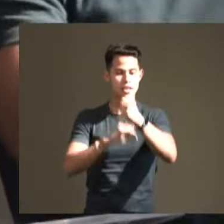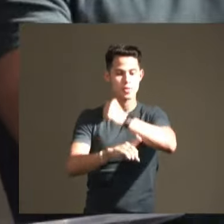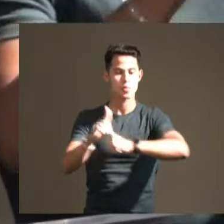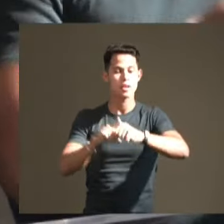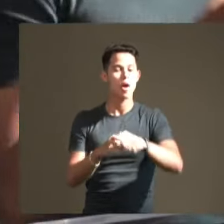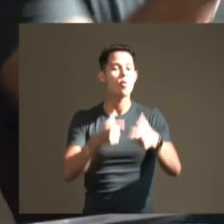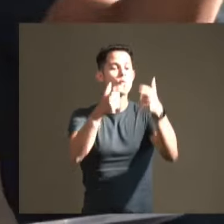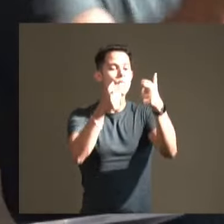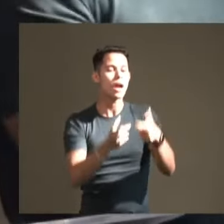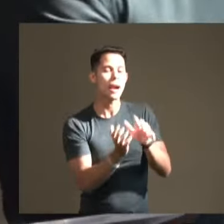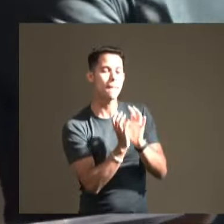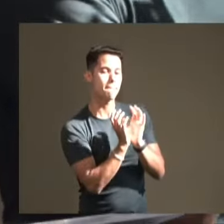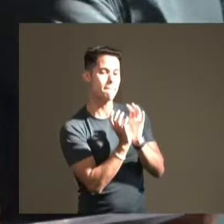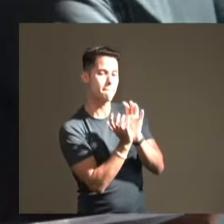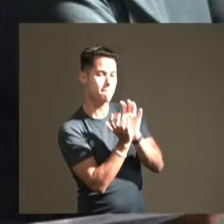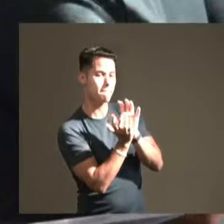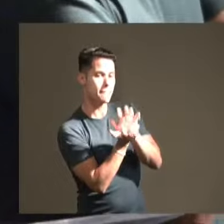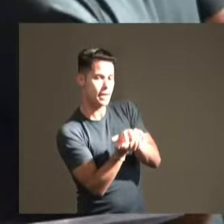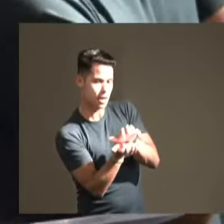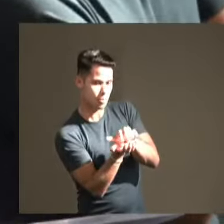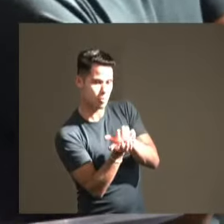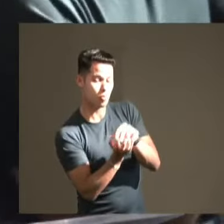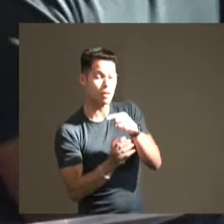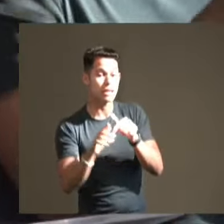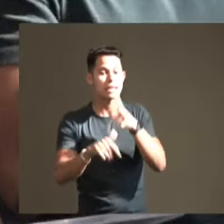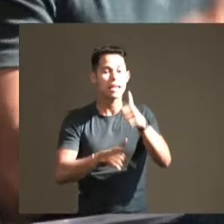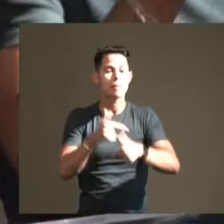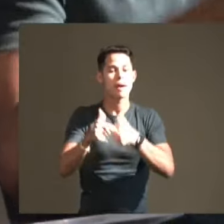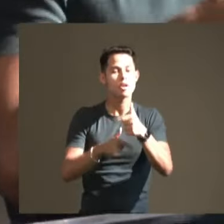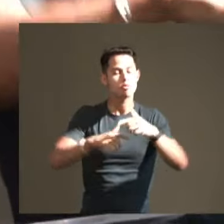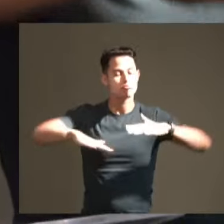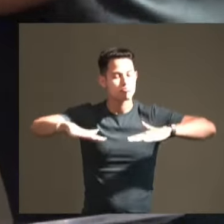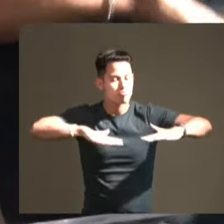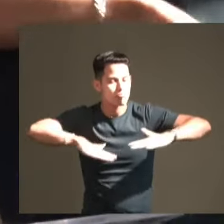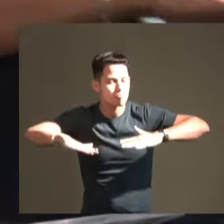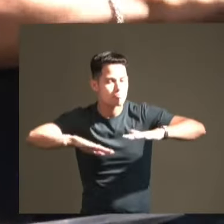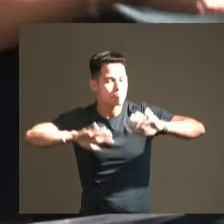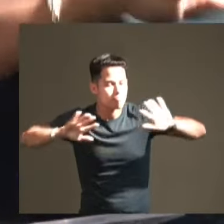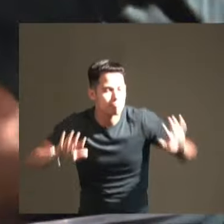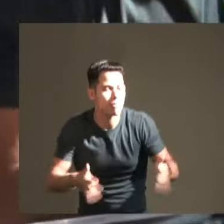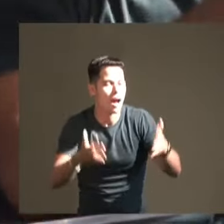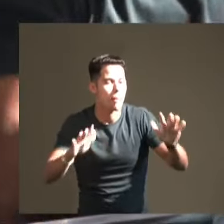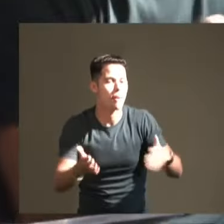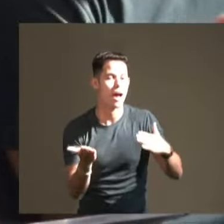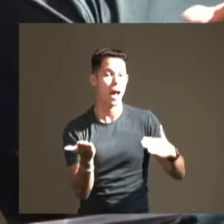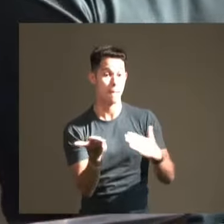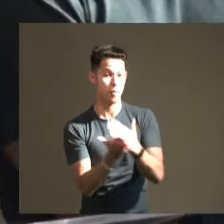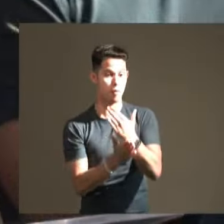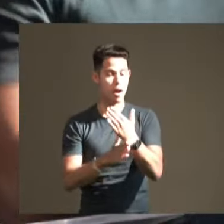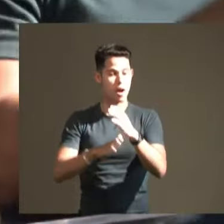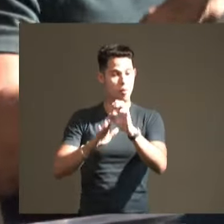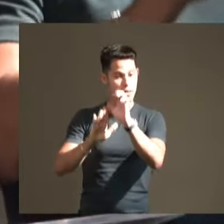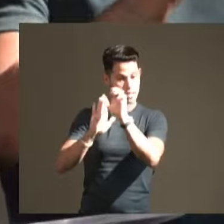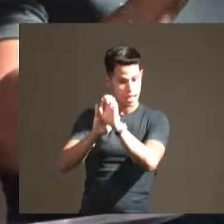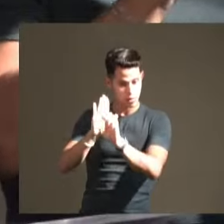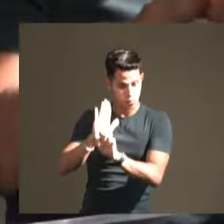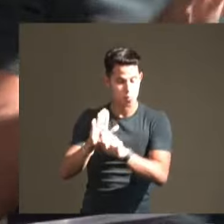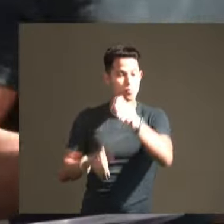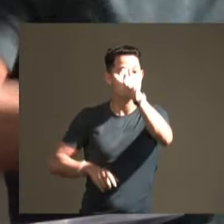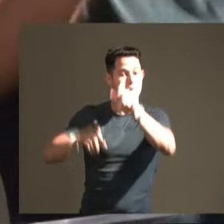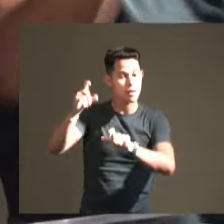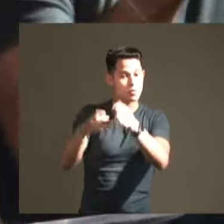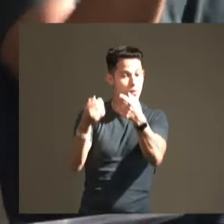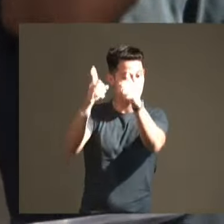Antônio do Nascimento Ferreira trabalhou na mobilização para aprovação do Estatuto das Pessoas com Deficiência